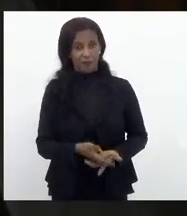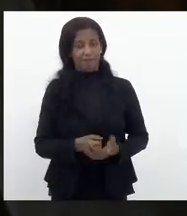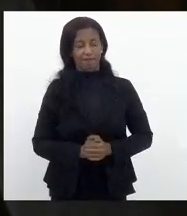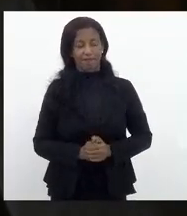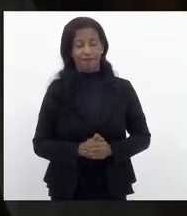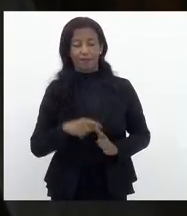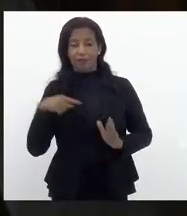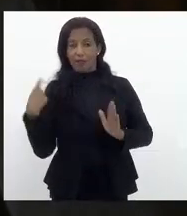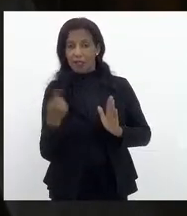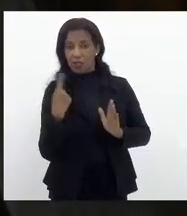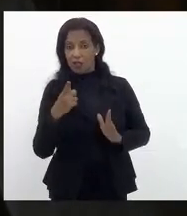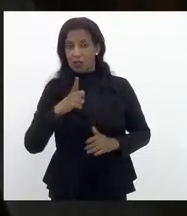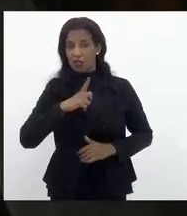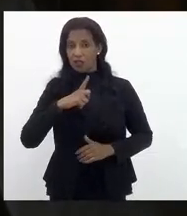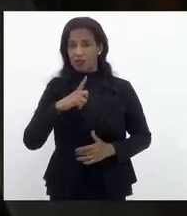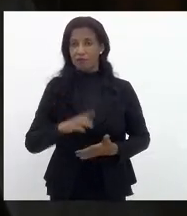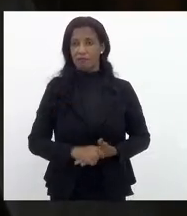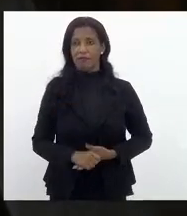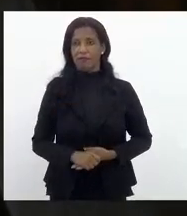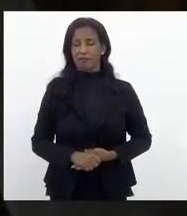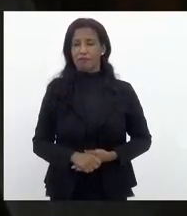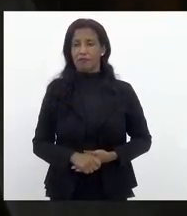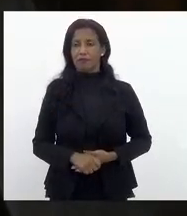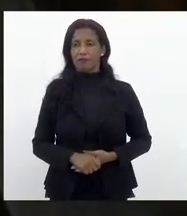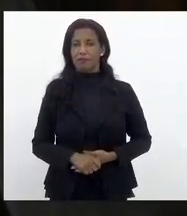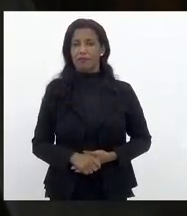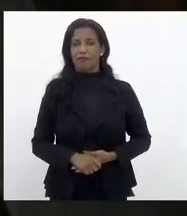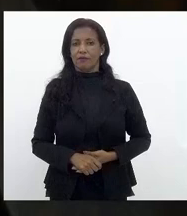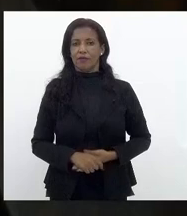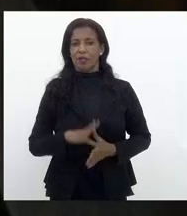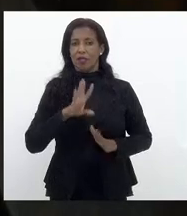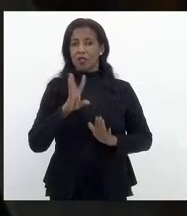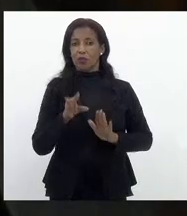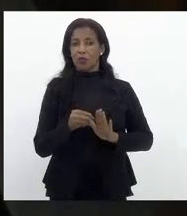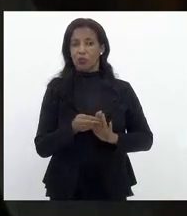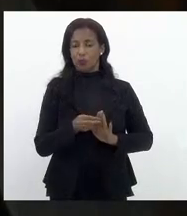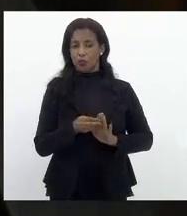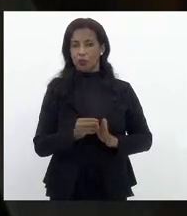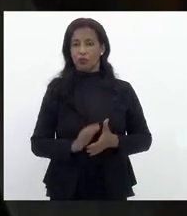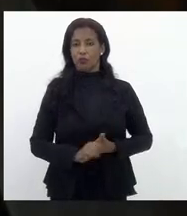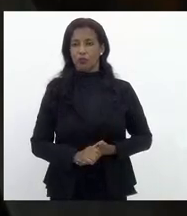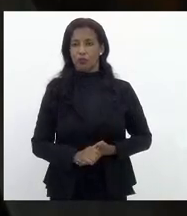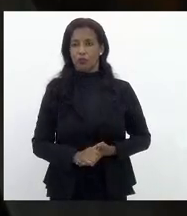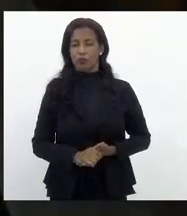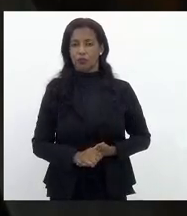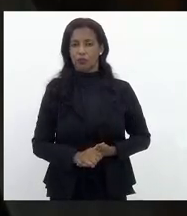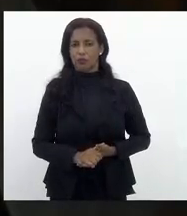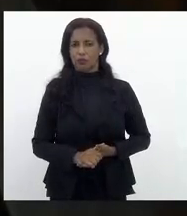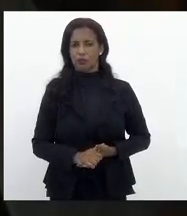que nós temos o que incluir no Nossa